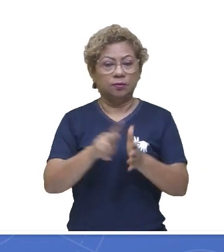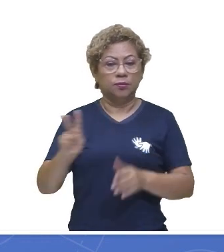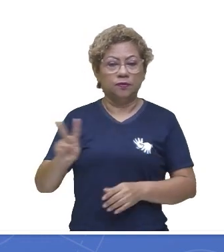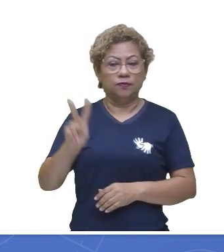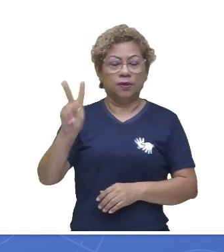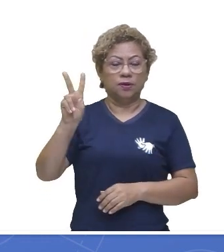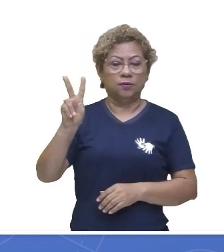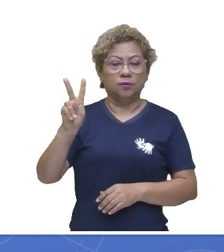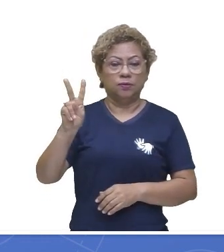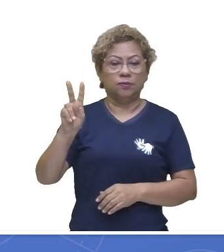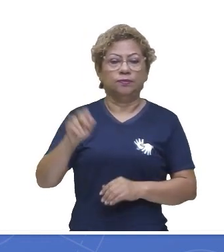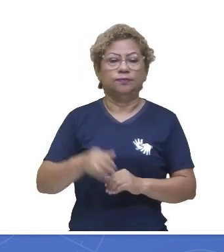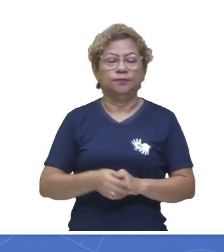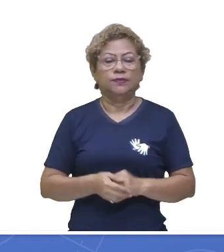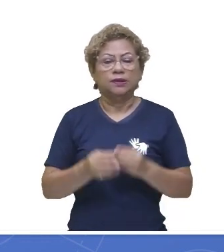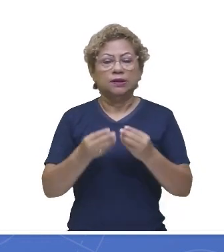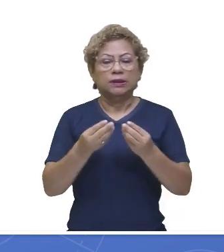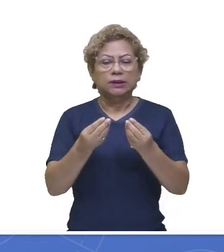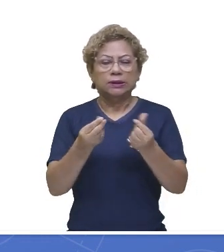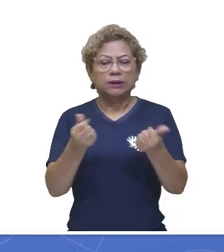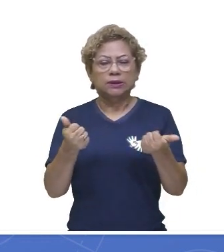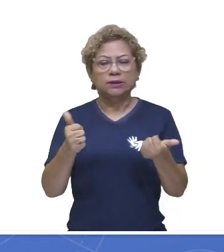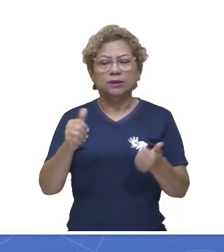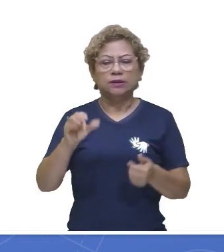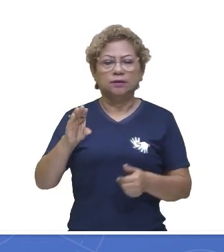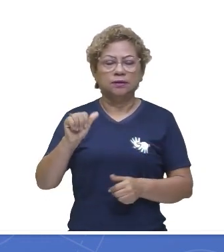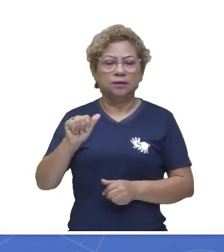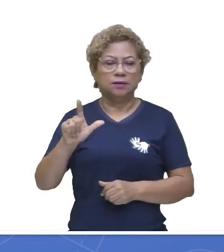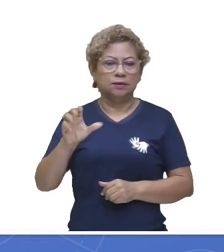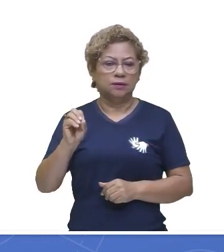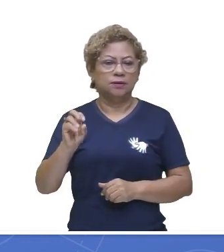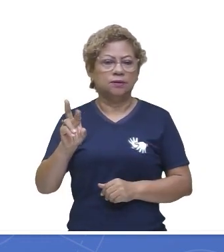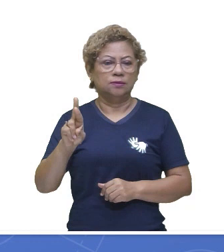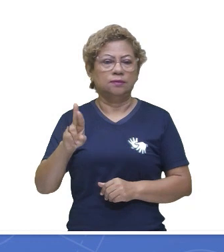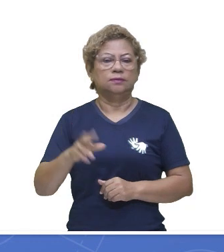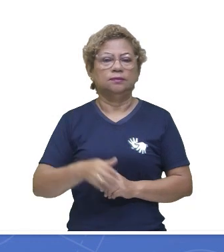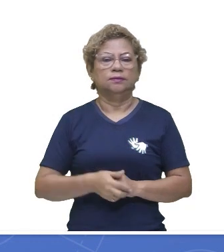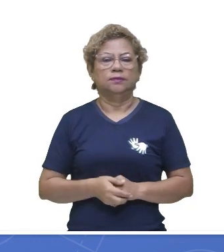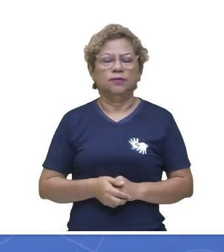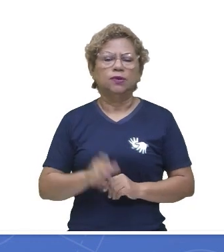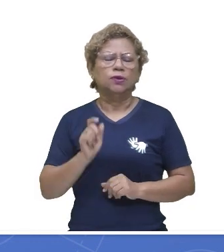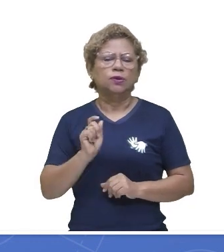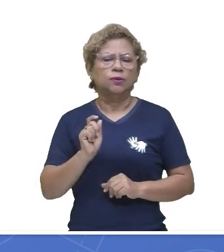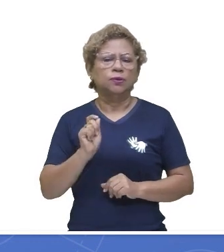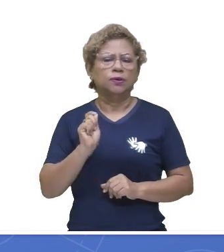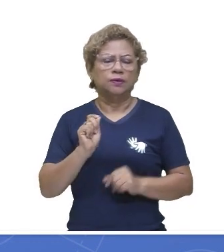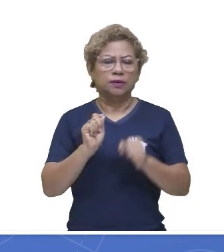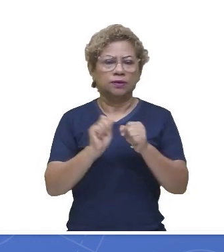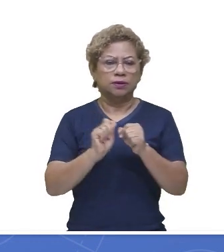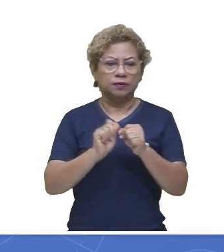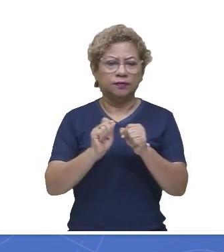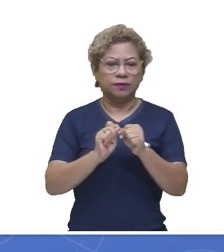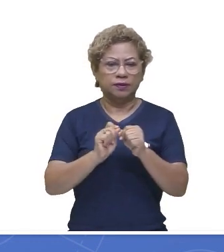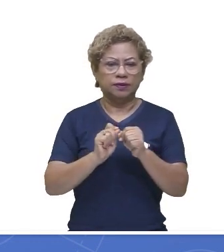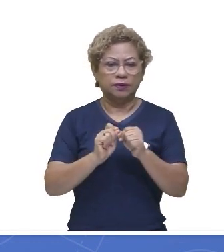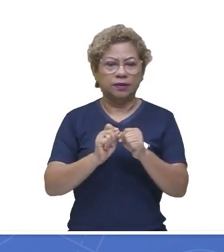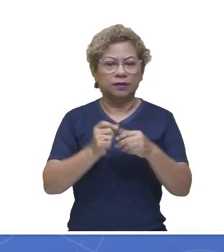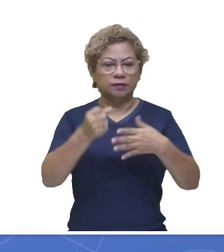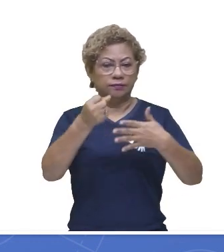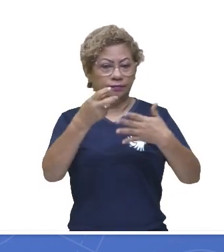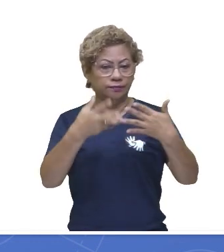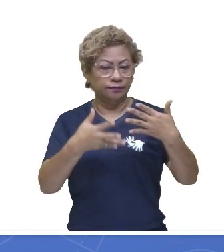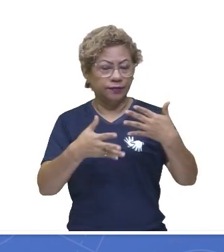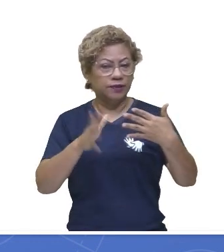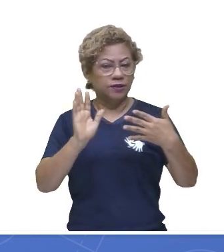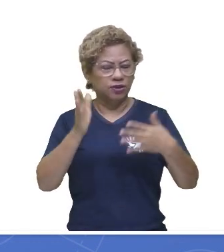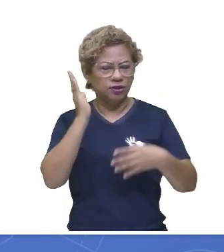calor sensível. E para determinar esse calor sensível, a gente pode utilizar o que a gente já aprendeu da capacidade